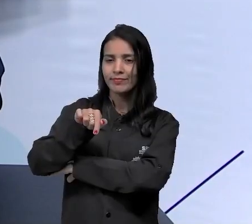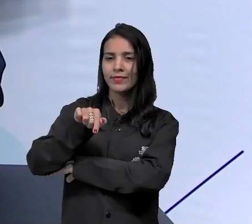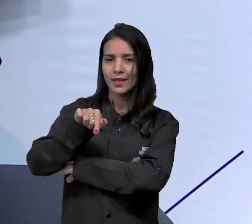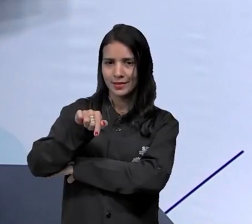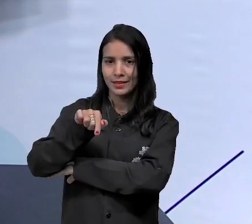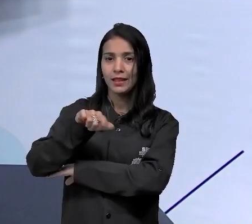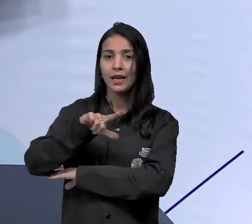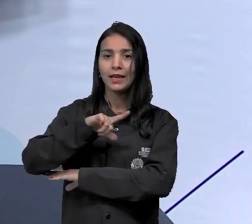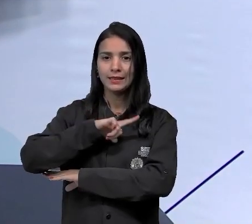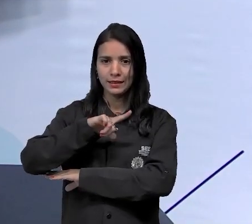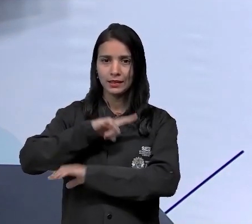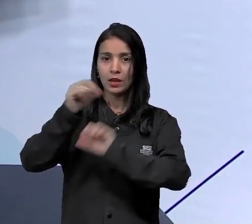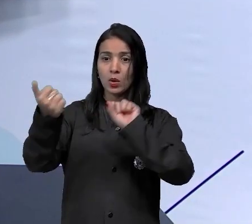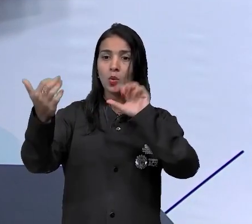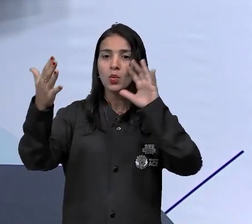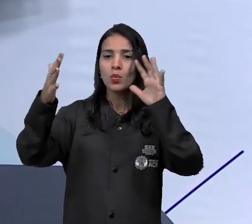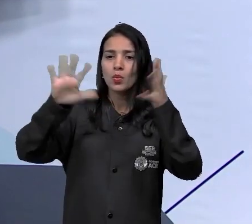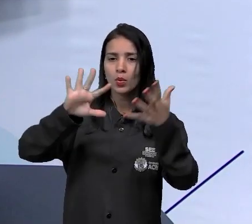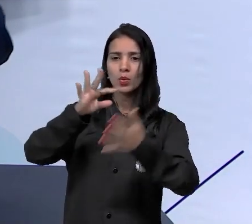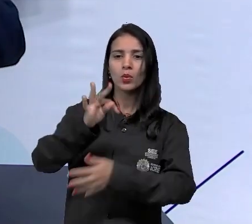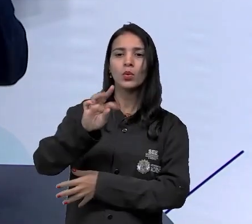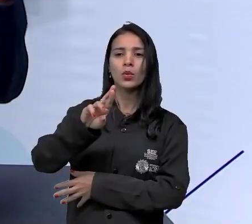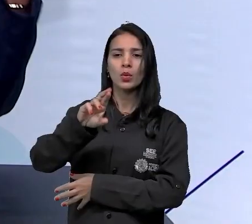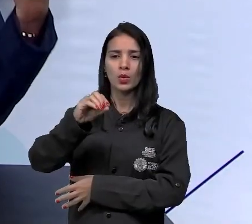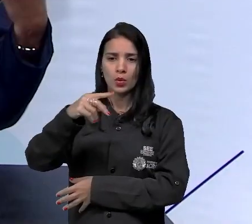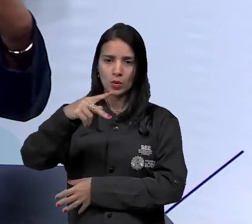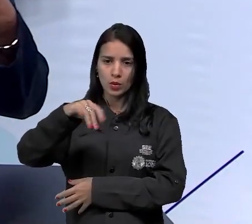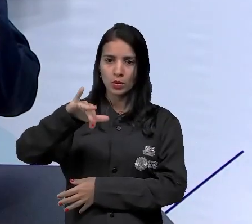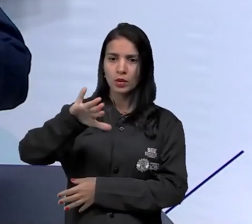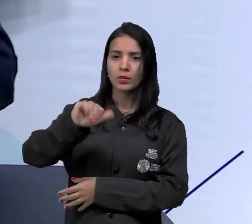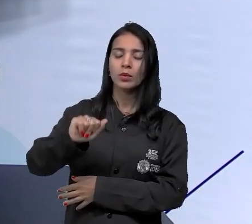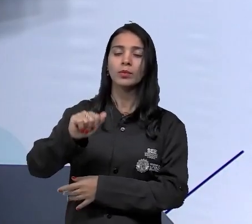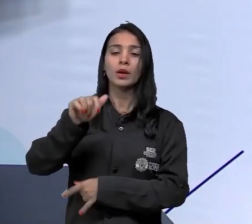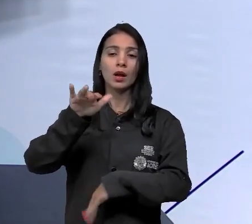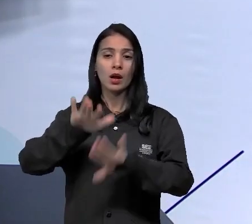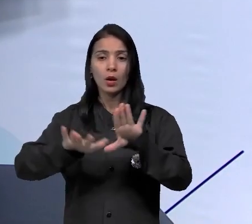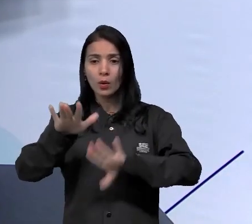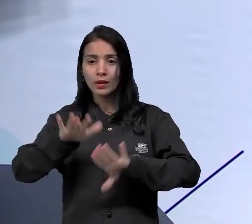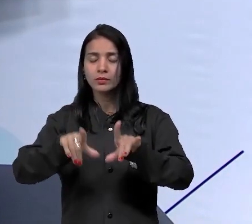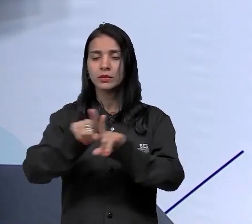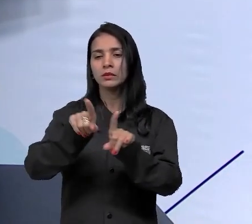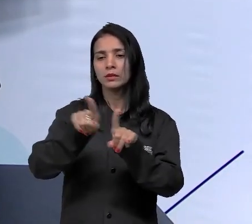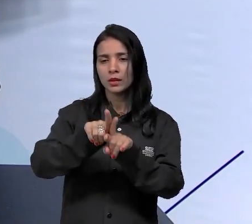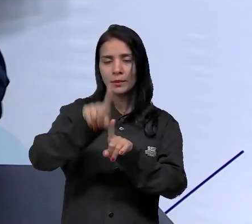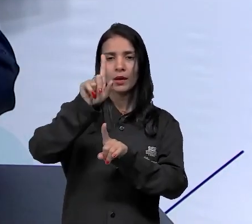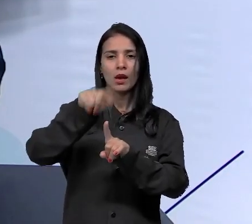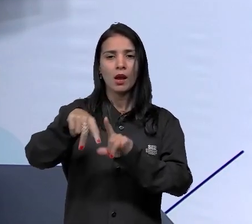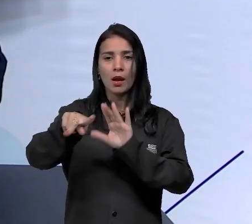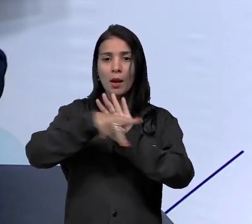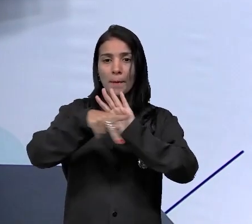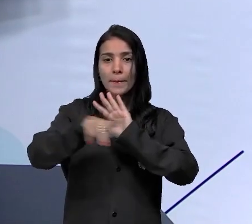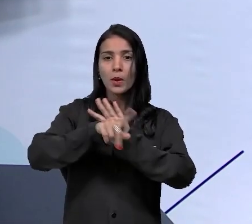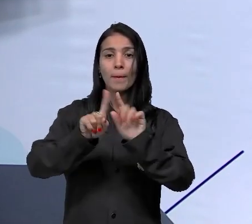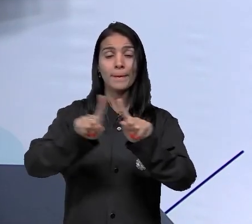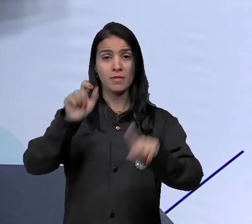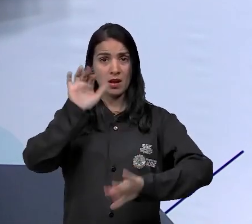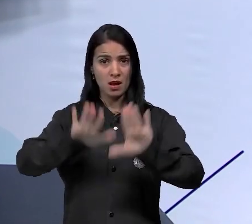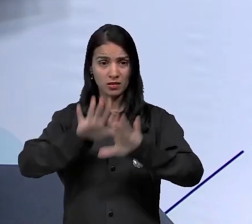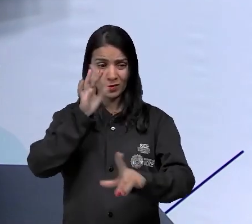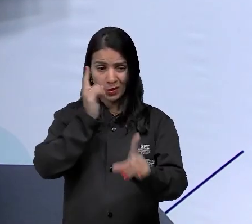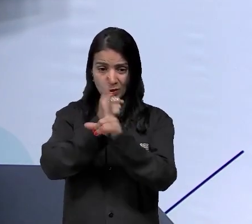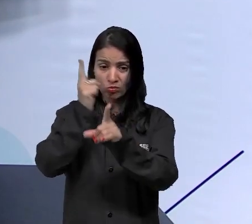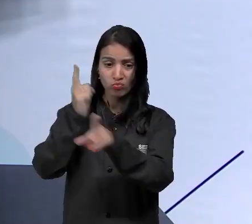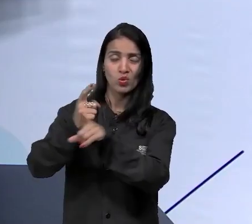principalmente o clima tropical, o clima equatorial, o clima tropical típico, e aqui a gente encontra um clima totalmente